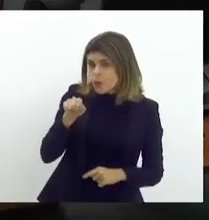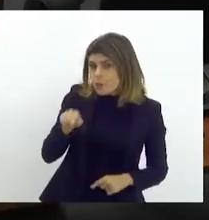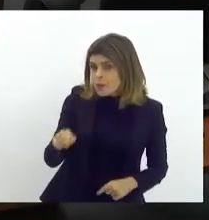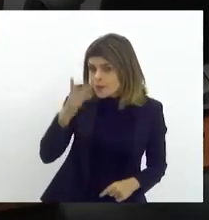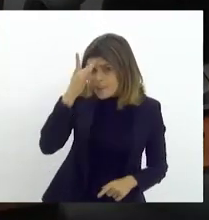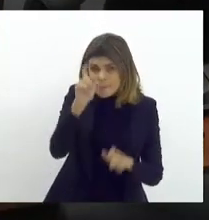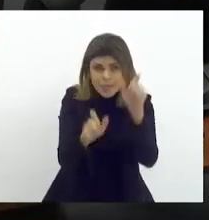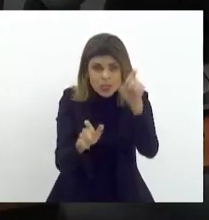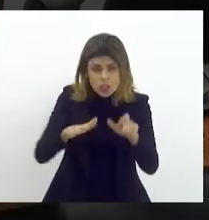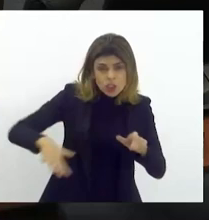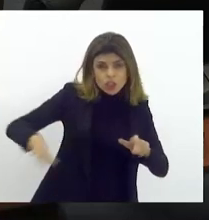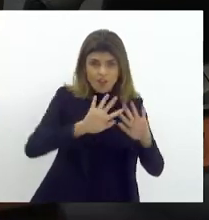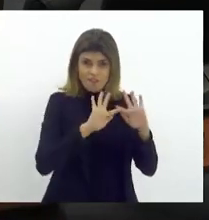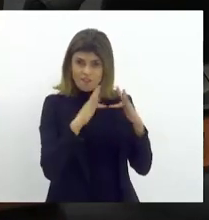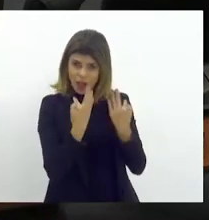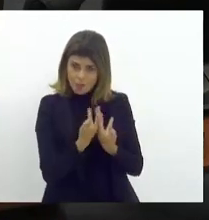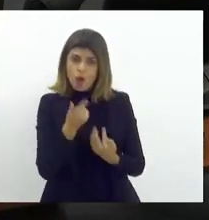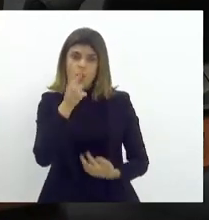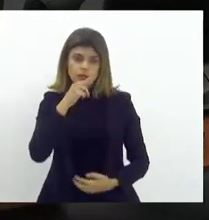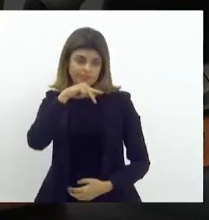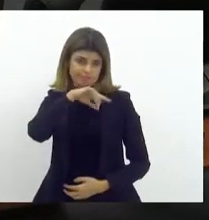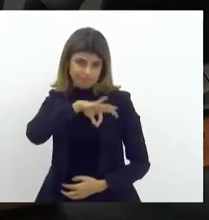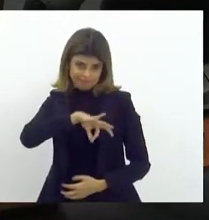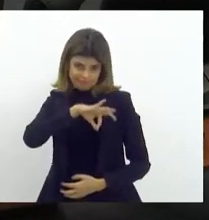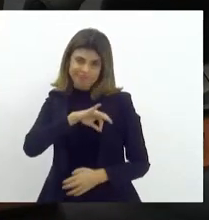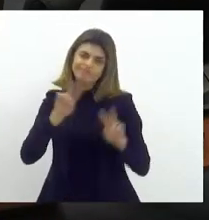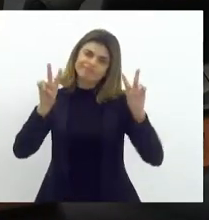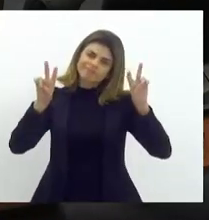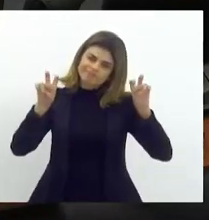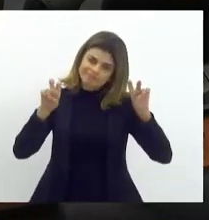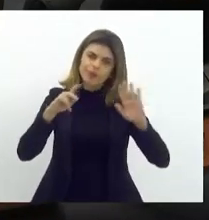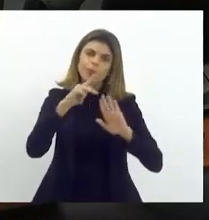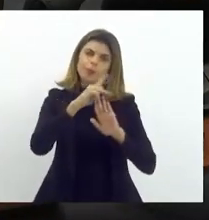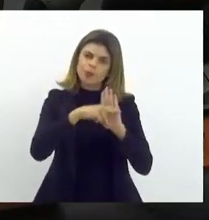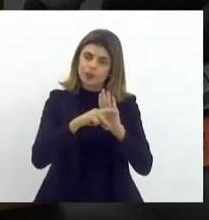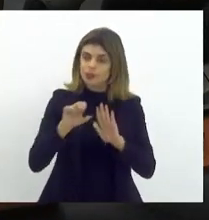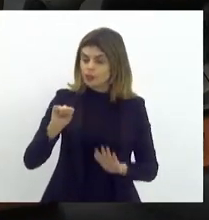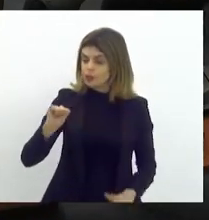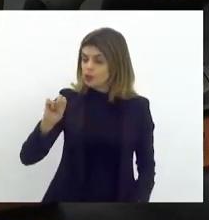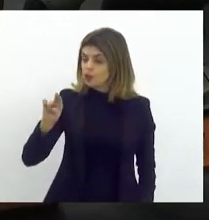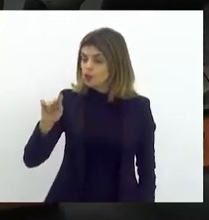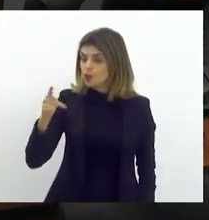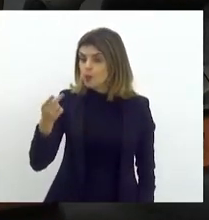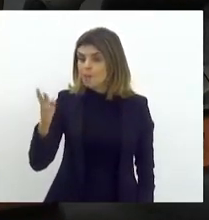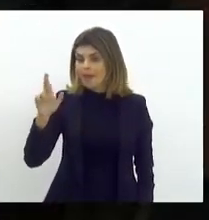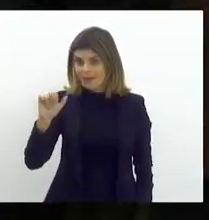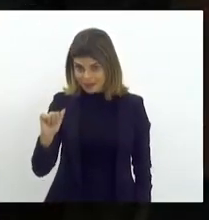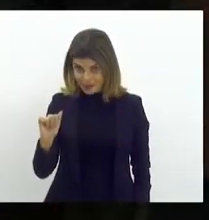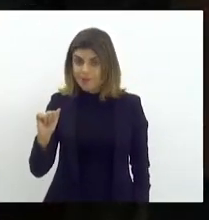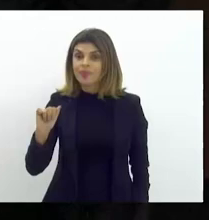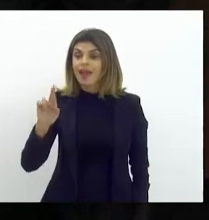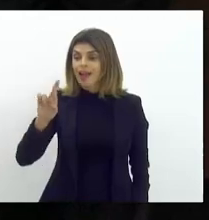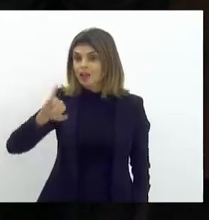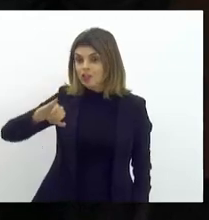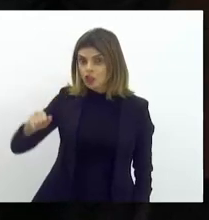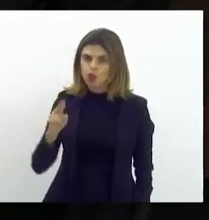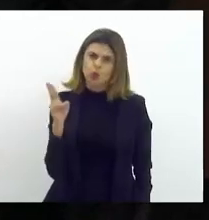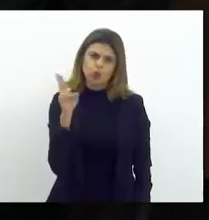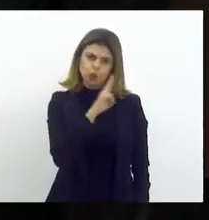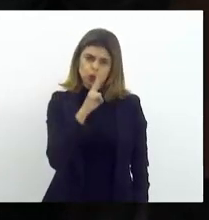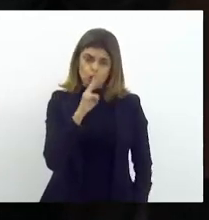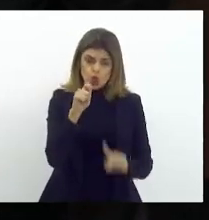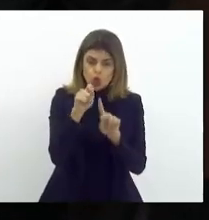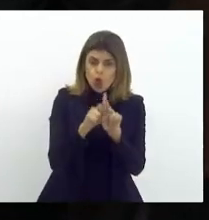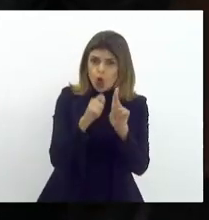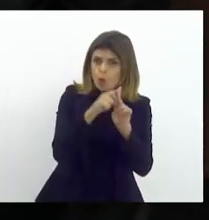que recebem o benefício do super RJ queria dizer que em nome da Solidariedade ou de famílias que ficaram por